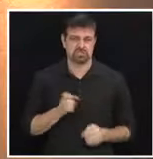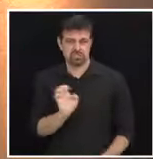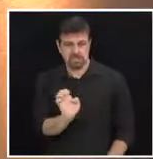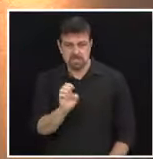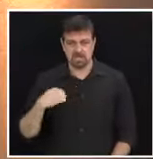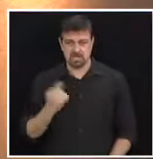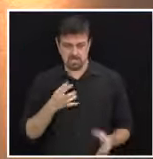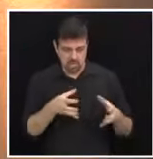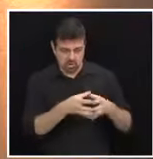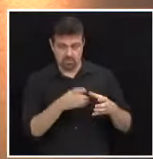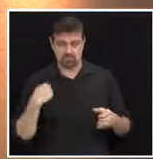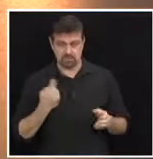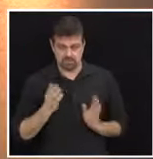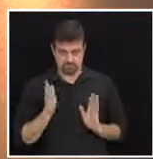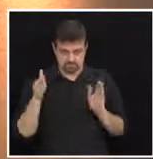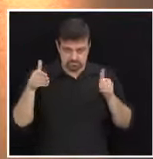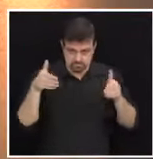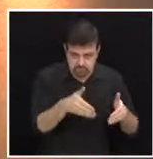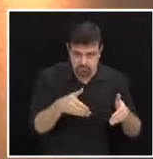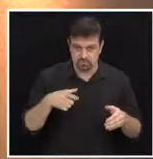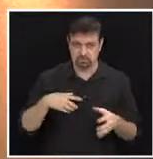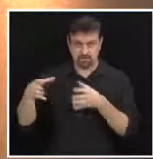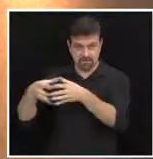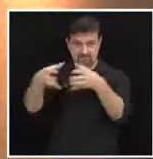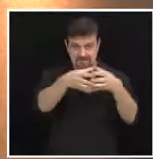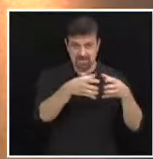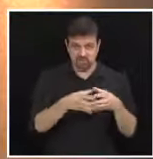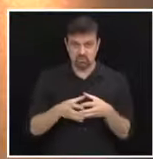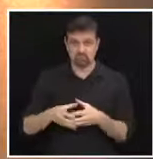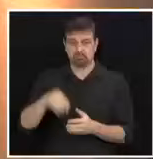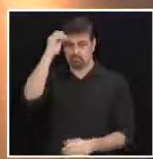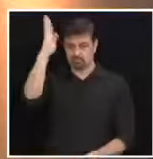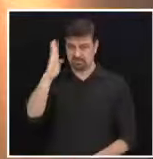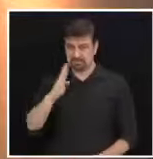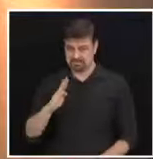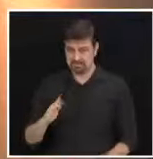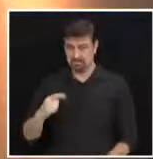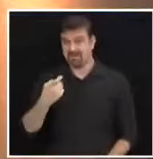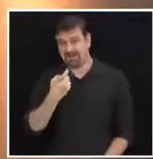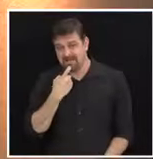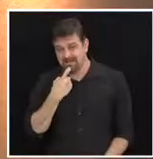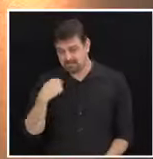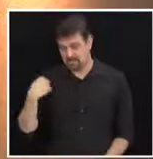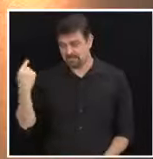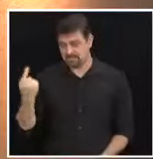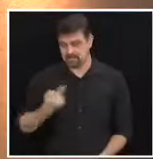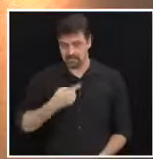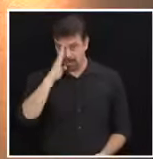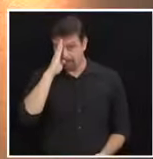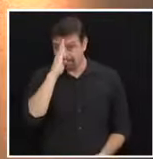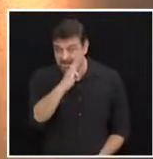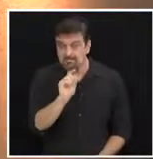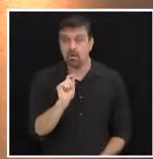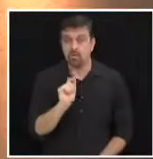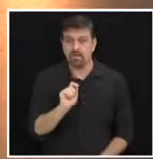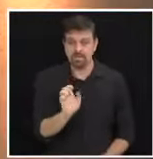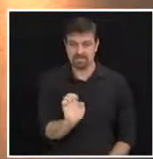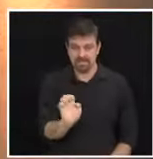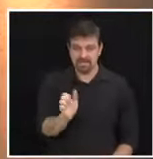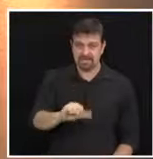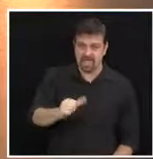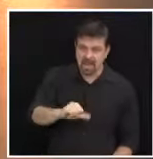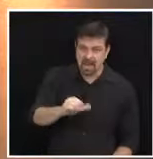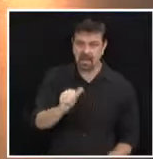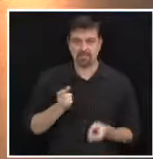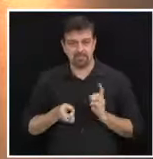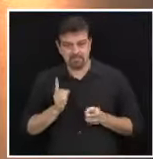selecionadas várias OSCs no Brasil e cada uma tinha um público-alvo. A nossa, a princípio, era o público LGBT. No